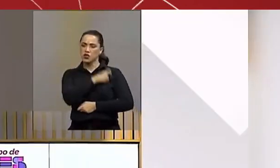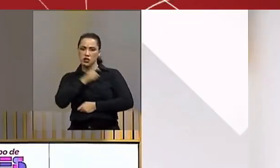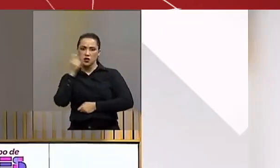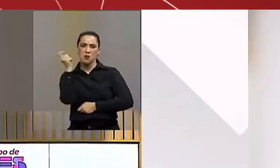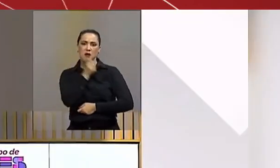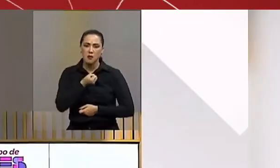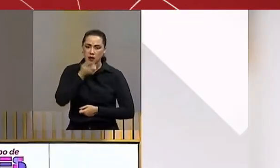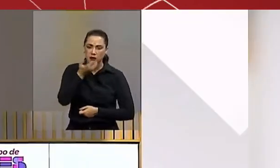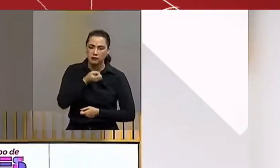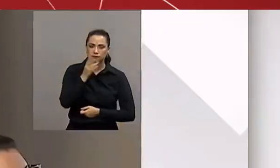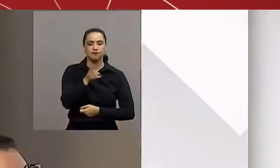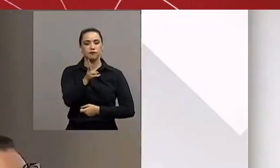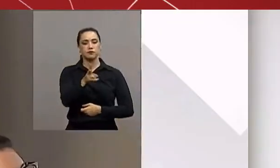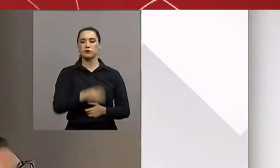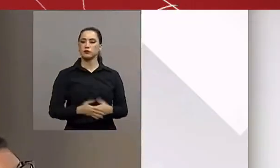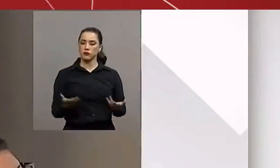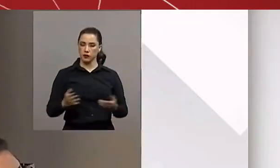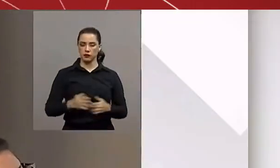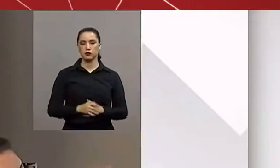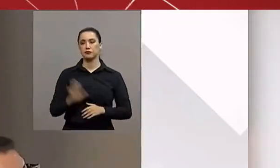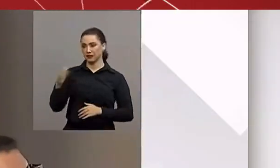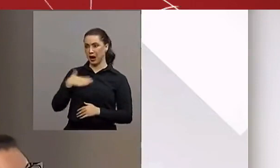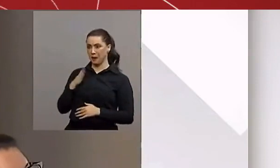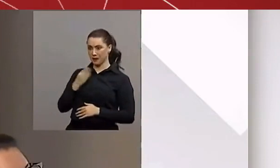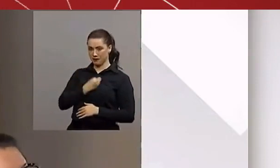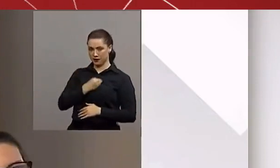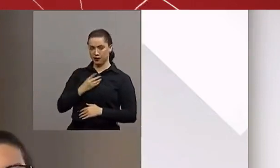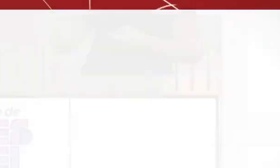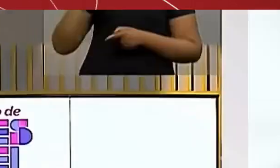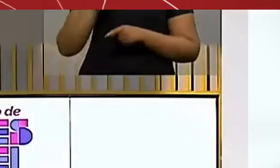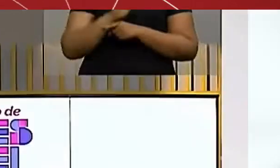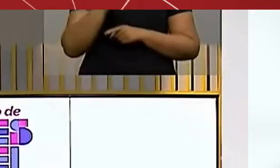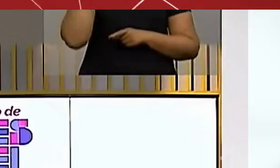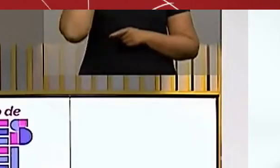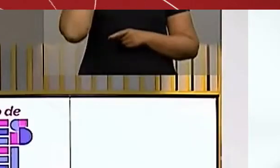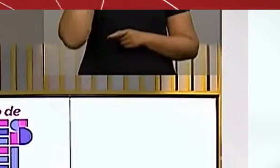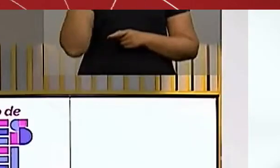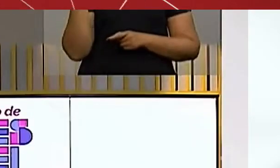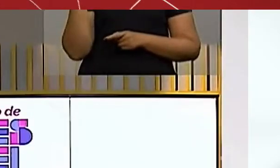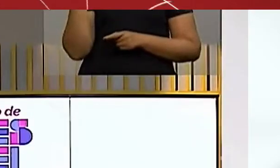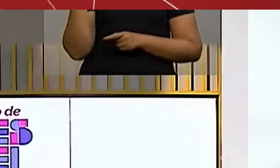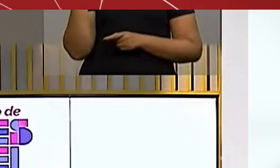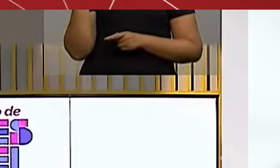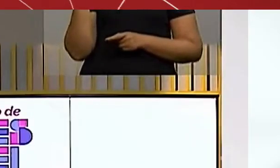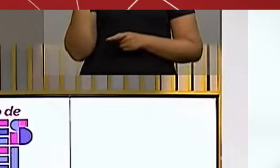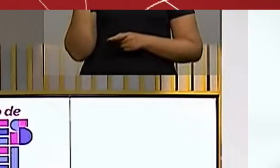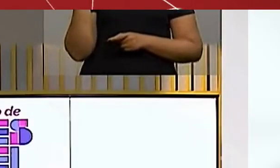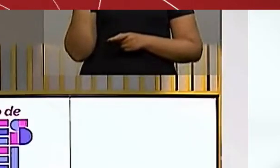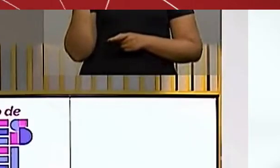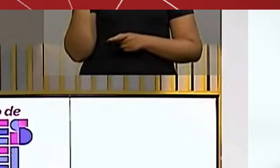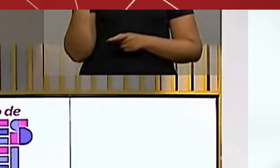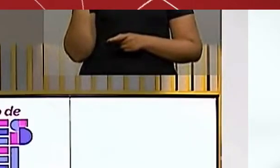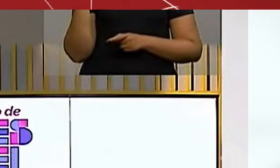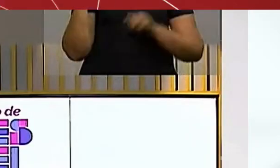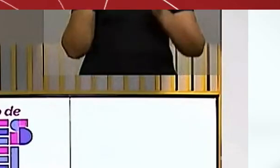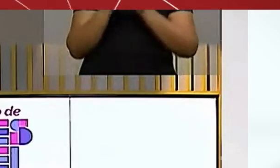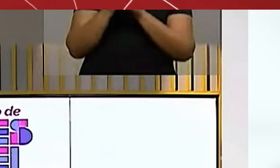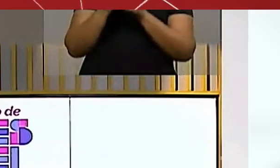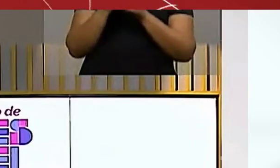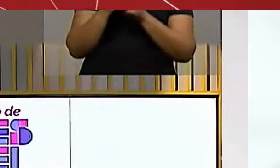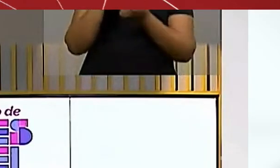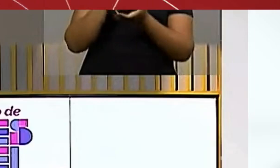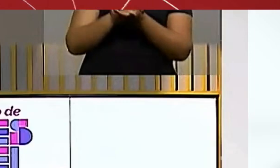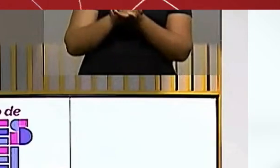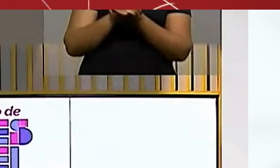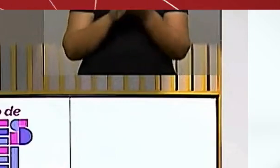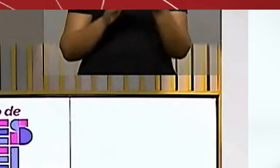você, Cida. Eu estava em casa com meu marido assistindo um filme antigo, preto e branco. E, obviamente, pela condição do meu marido ser presidente, a